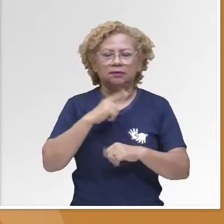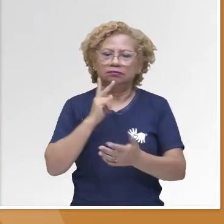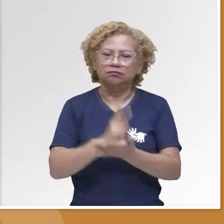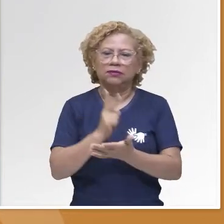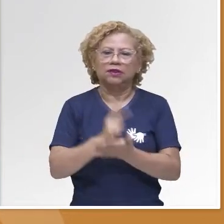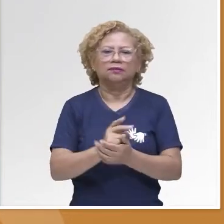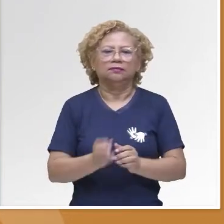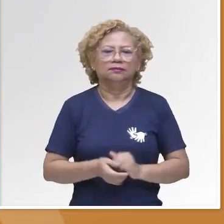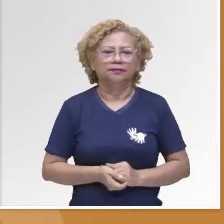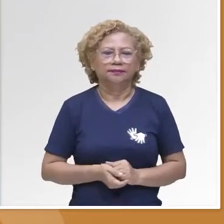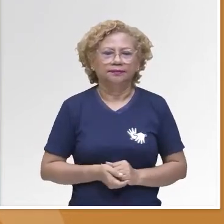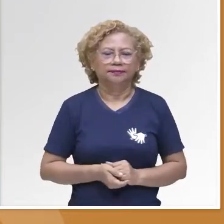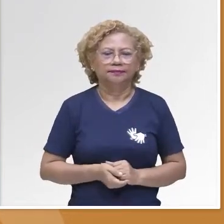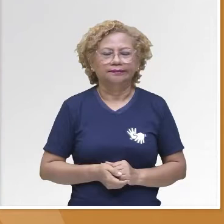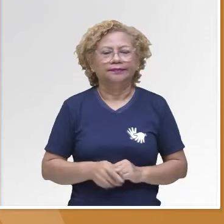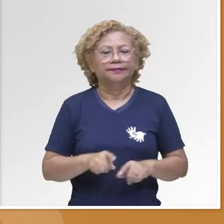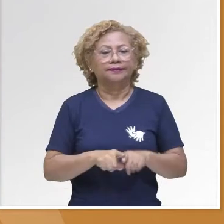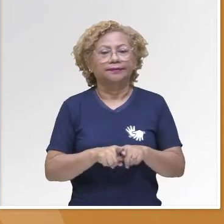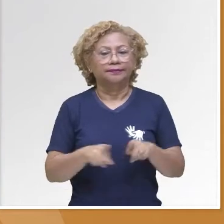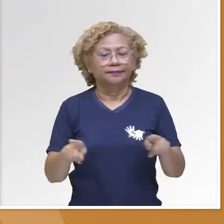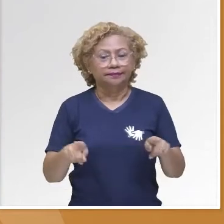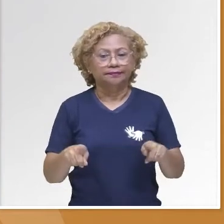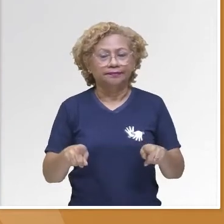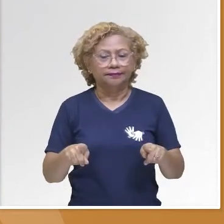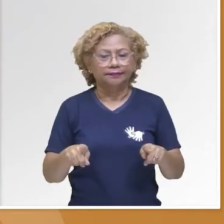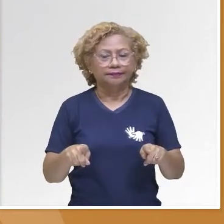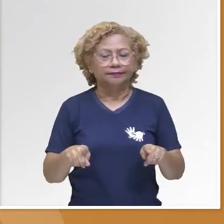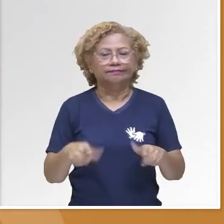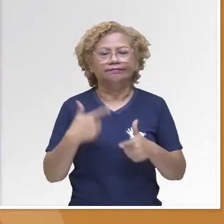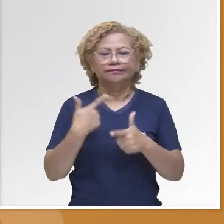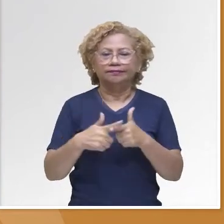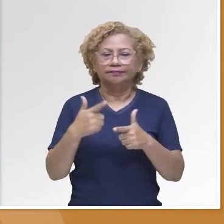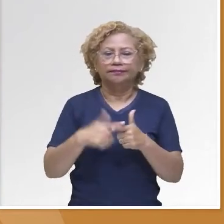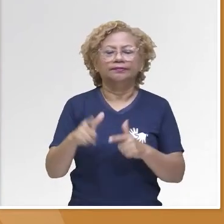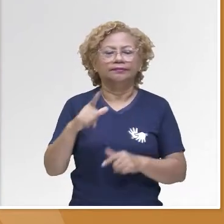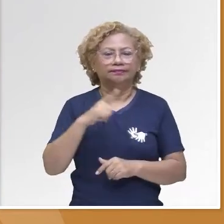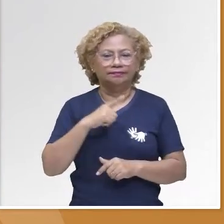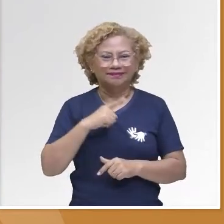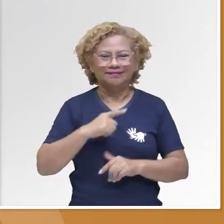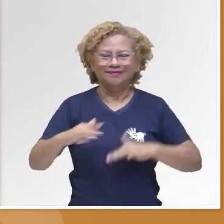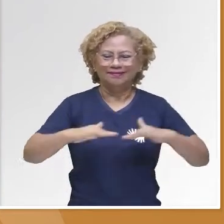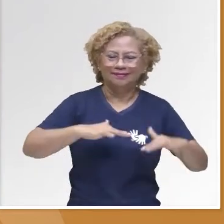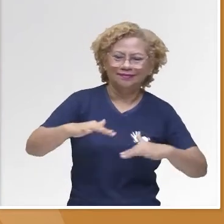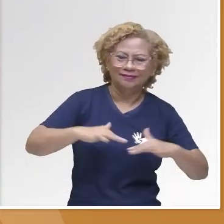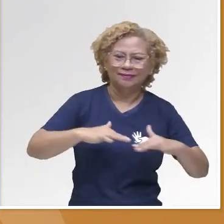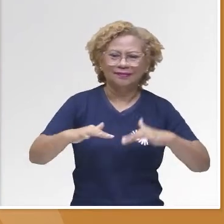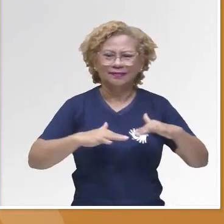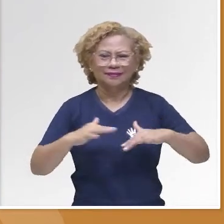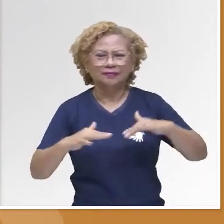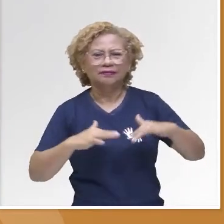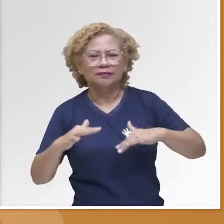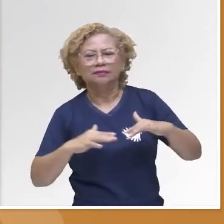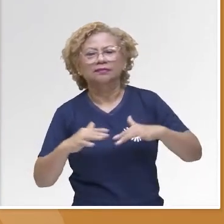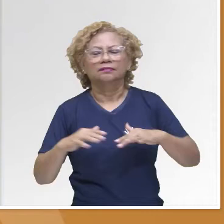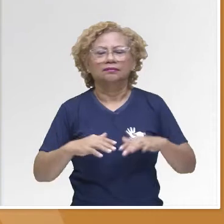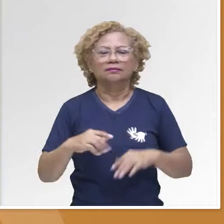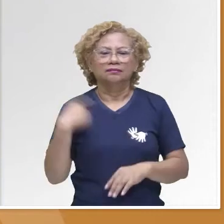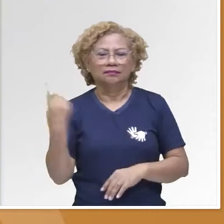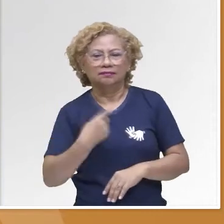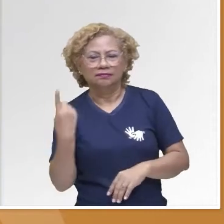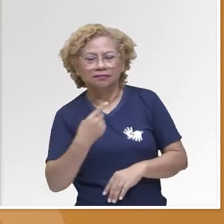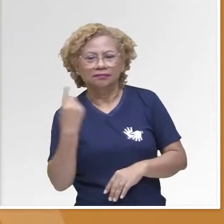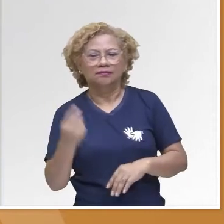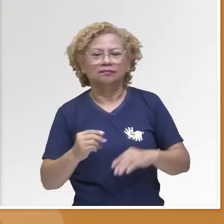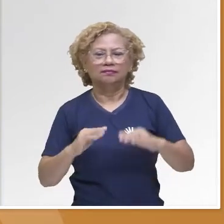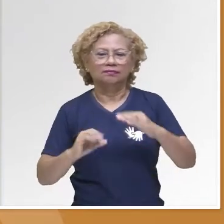Como consequência disso, desses abalos sísmicos, tá? E por esse predomínio de montanhas também,